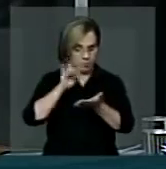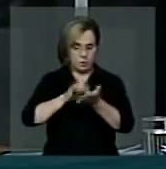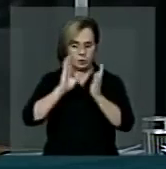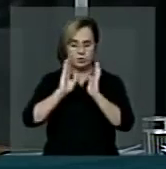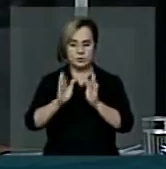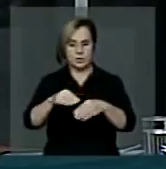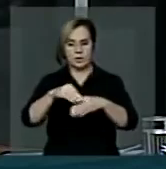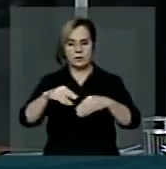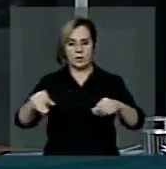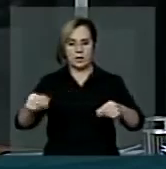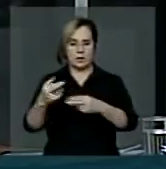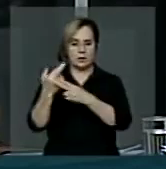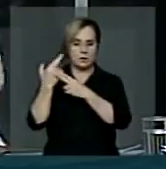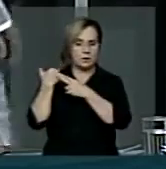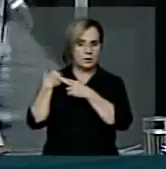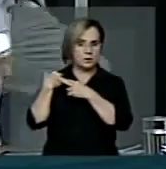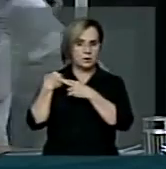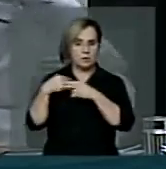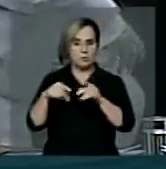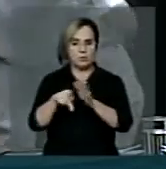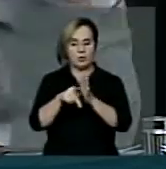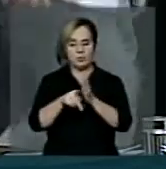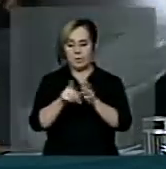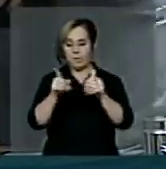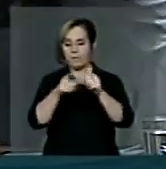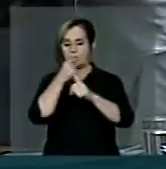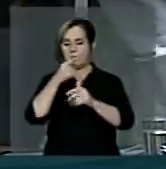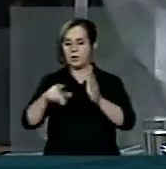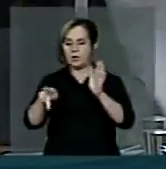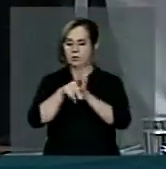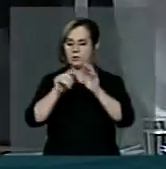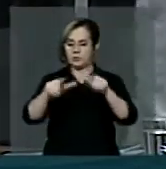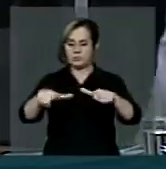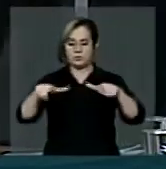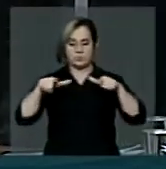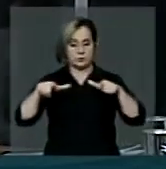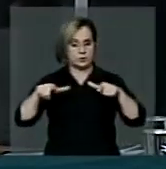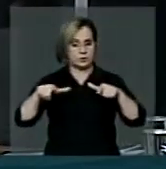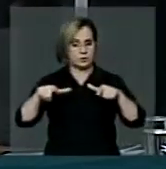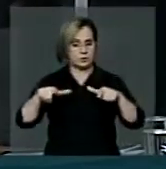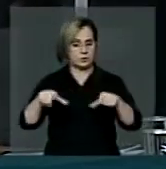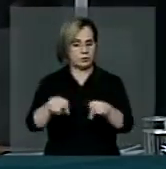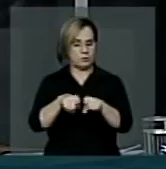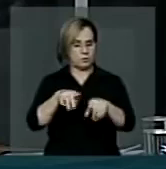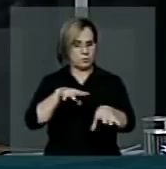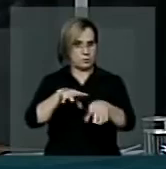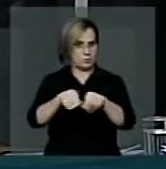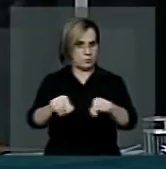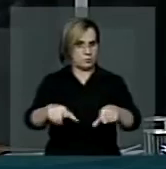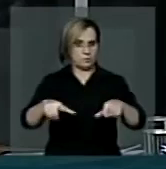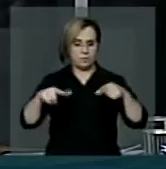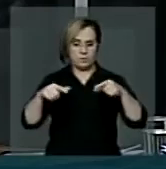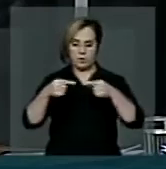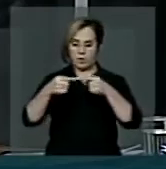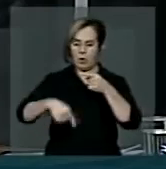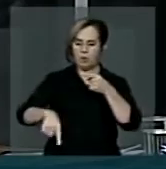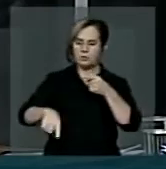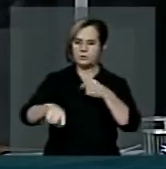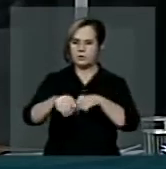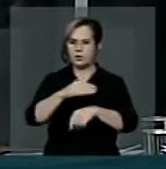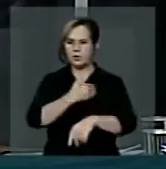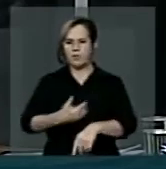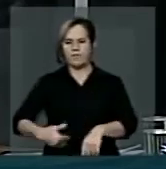terra precedendo a titulação, e a titulação indevida feita por governos